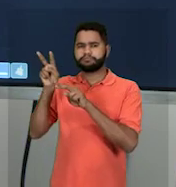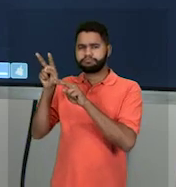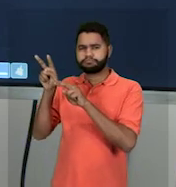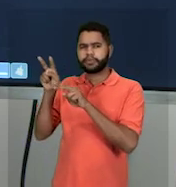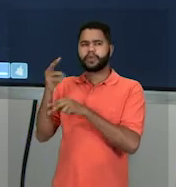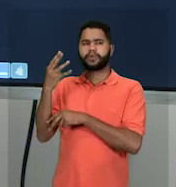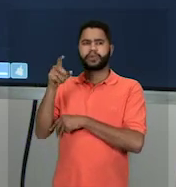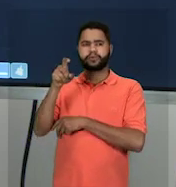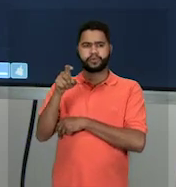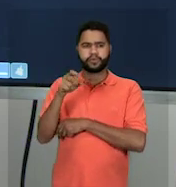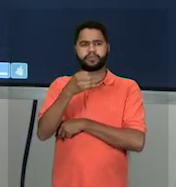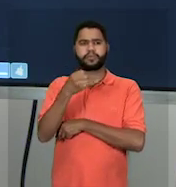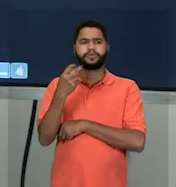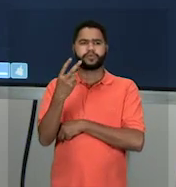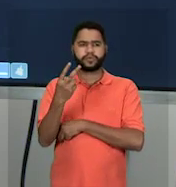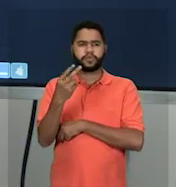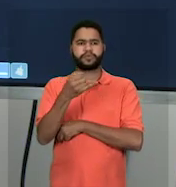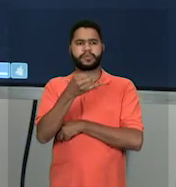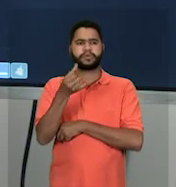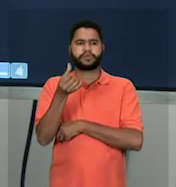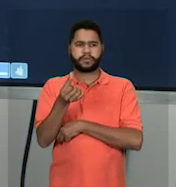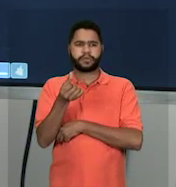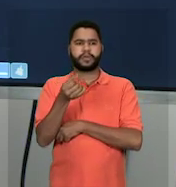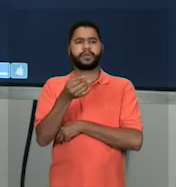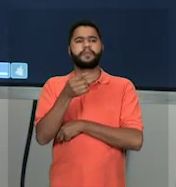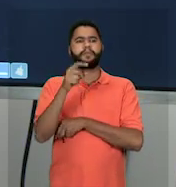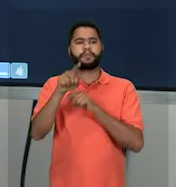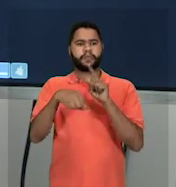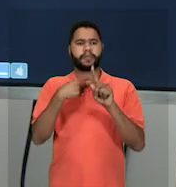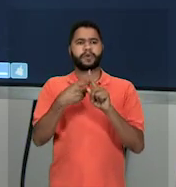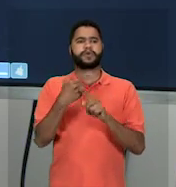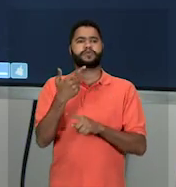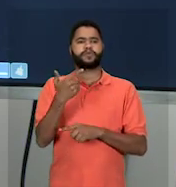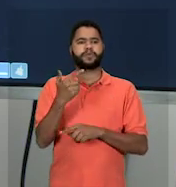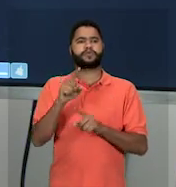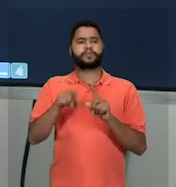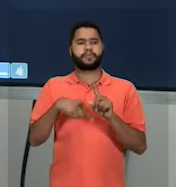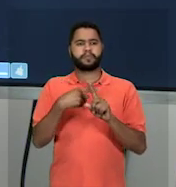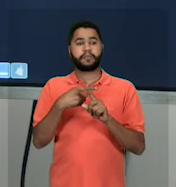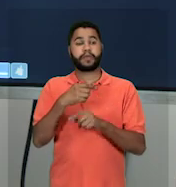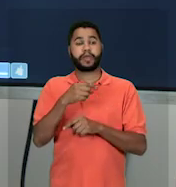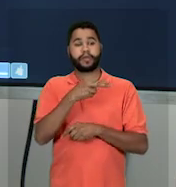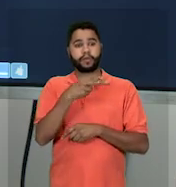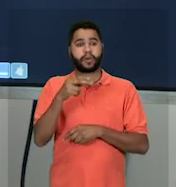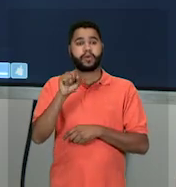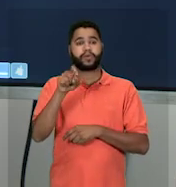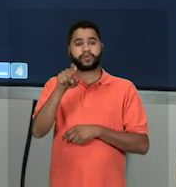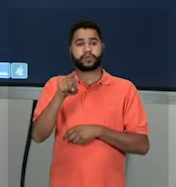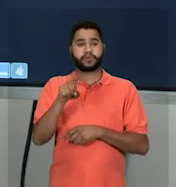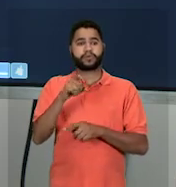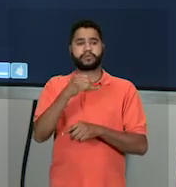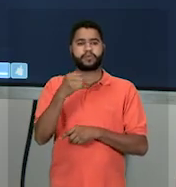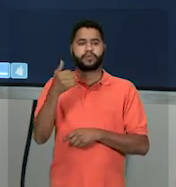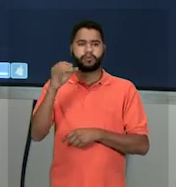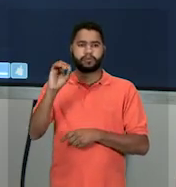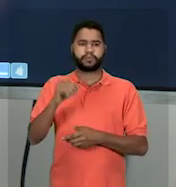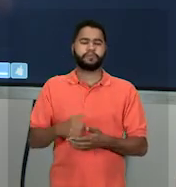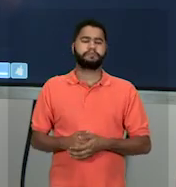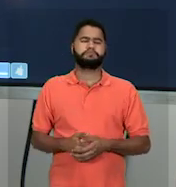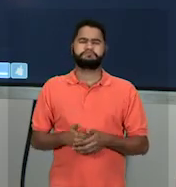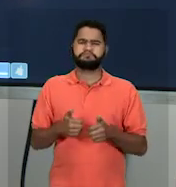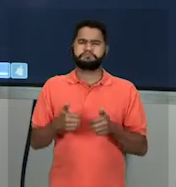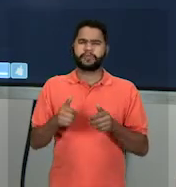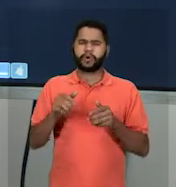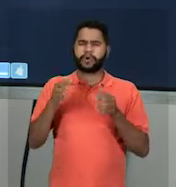aqui 4x - 2 - 6 + 12 x = 8x - 10